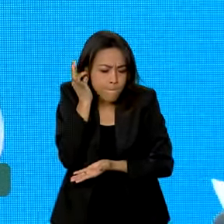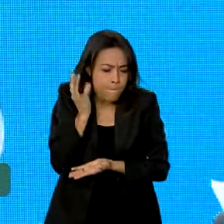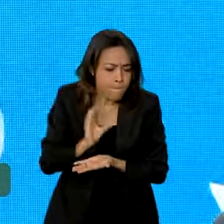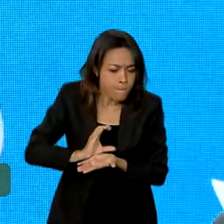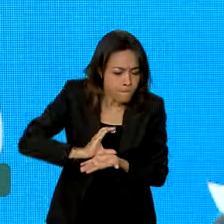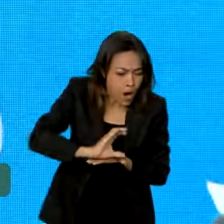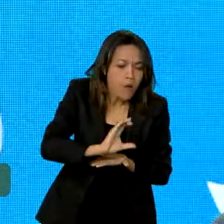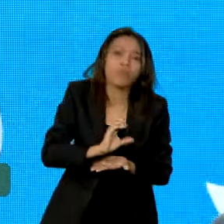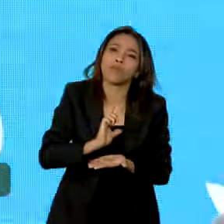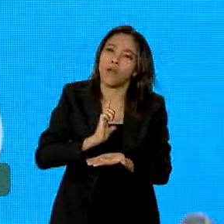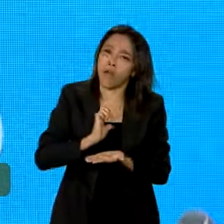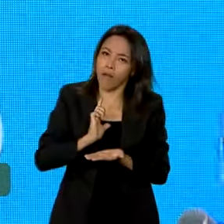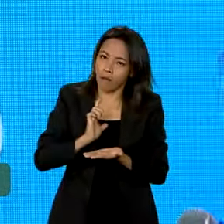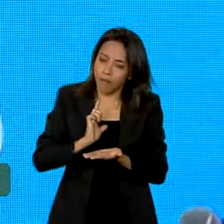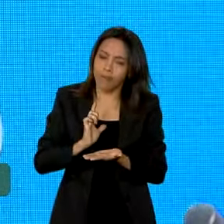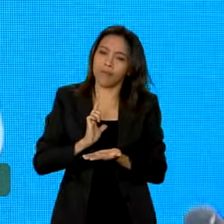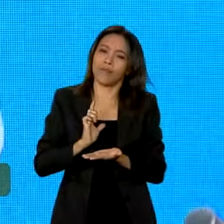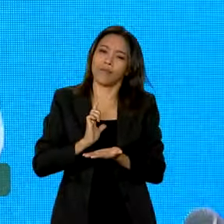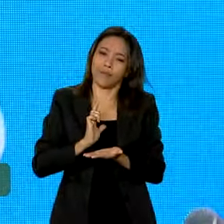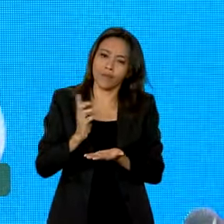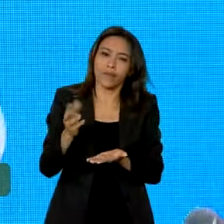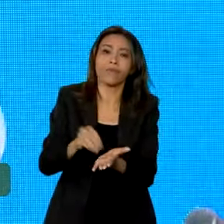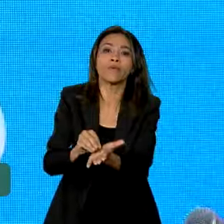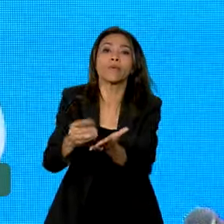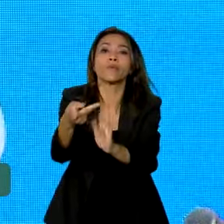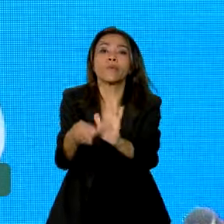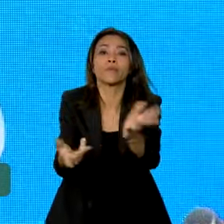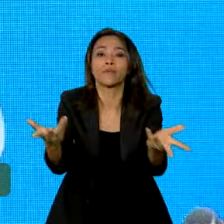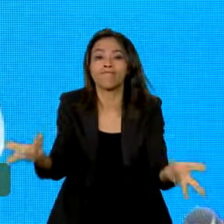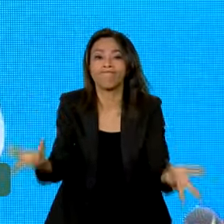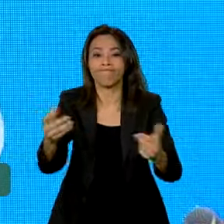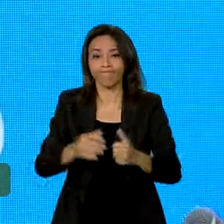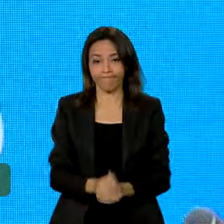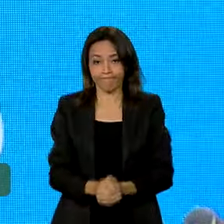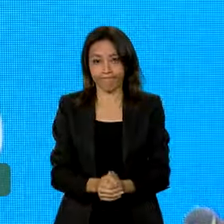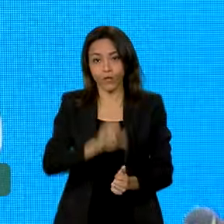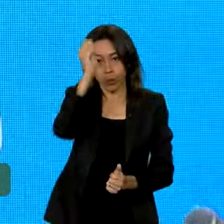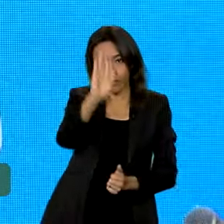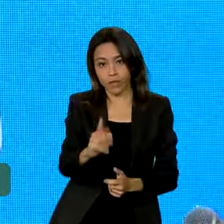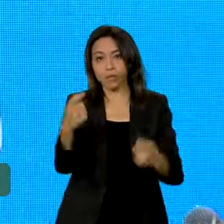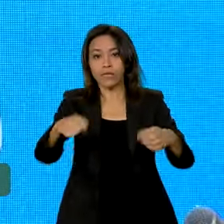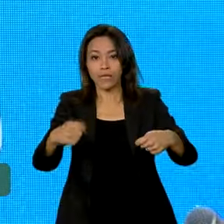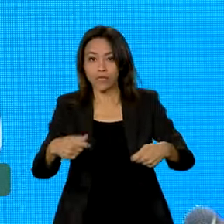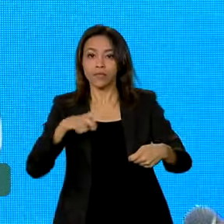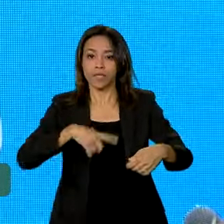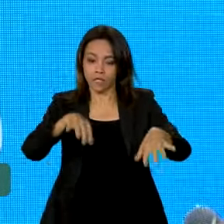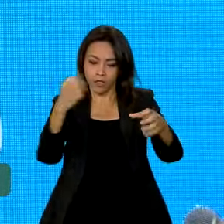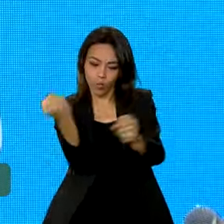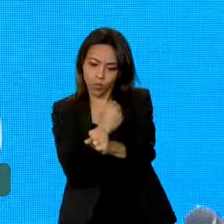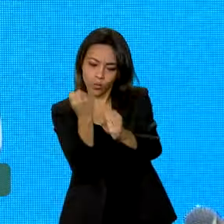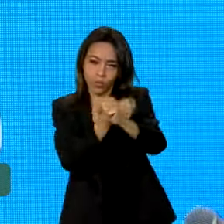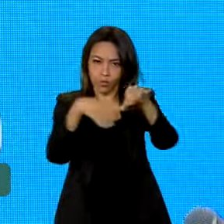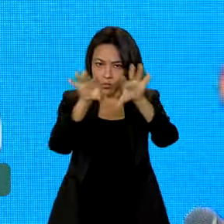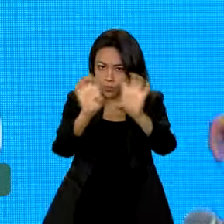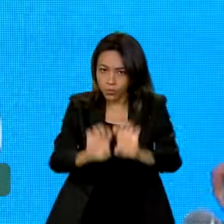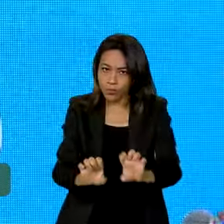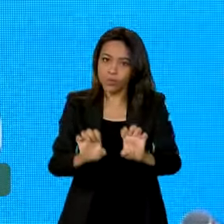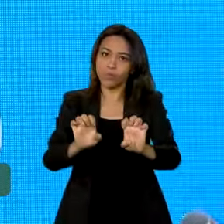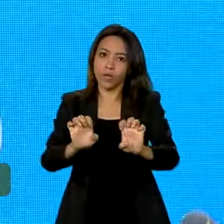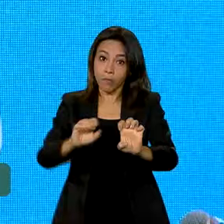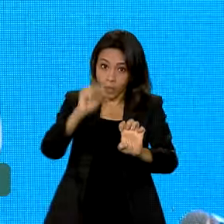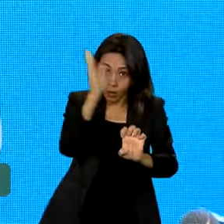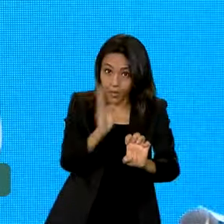são inseridos. O Brasil precisa ter obras de infraestrutura que façam com que o país passe para um